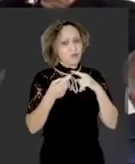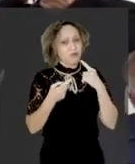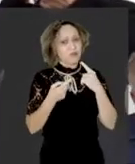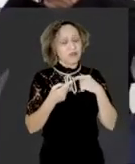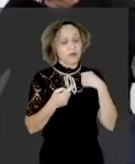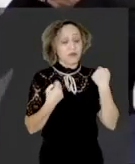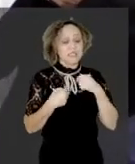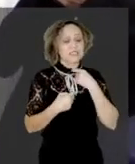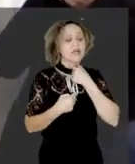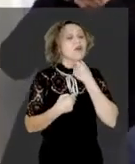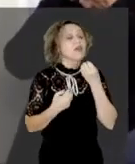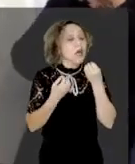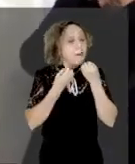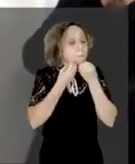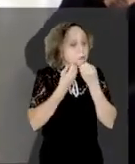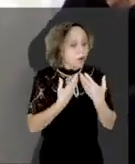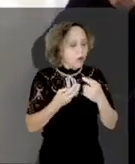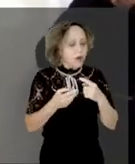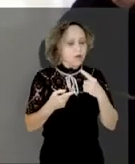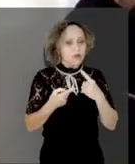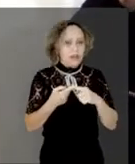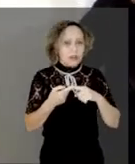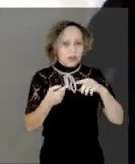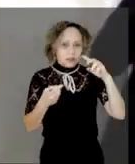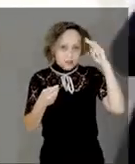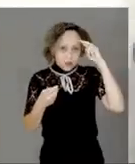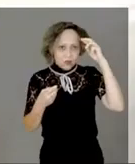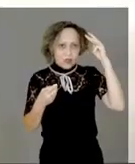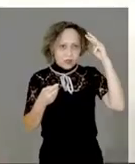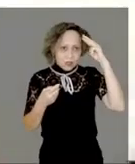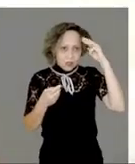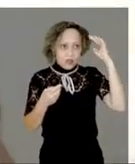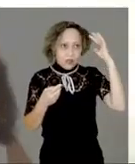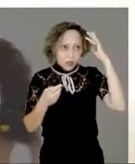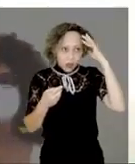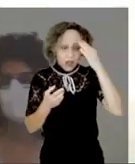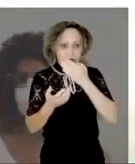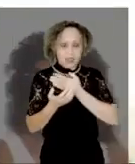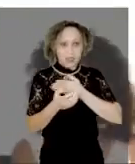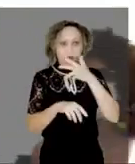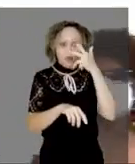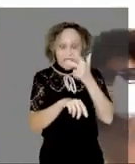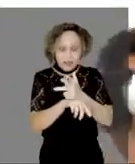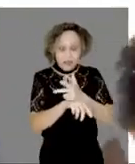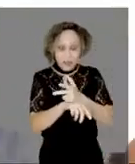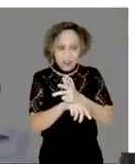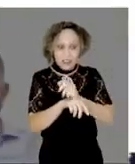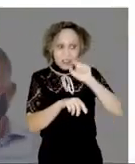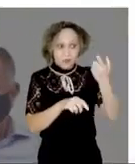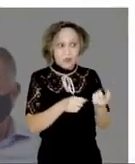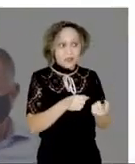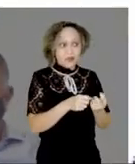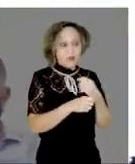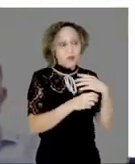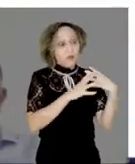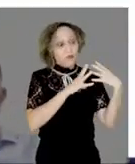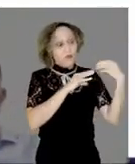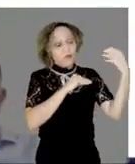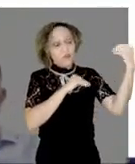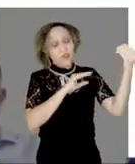as minhas obrigações. Eu queria que vocês atentassem um